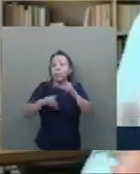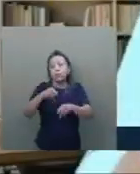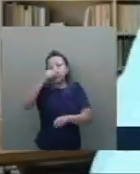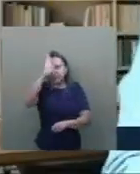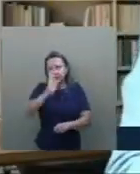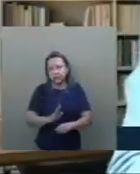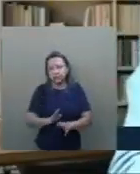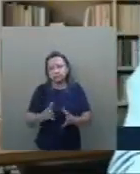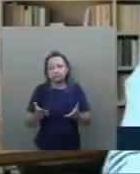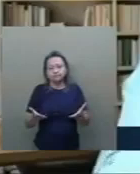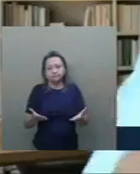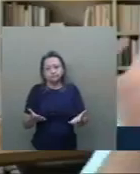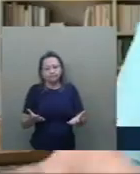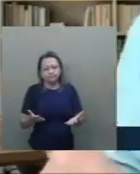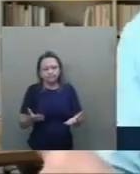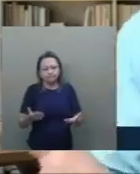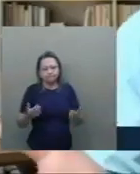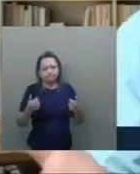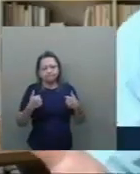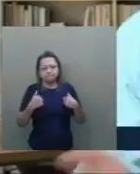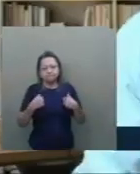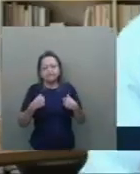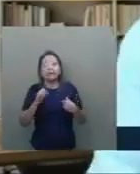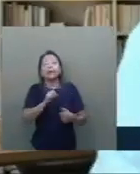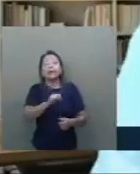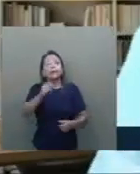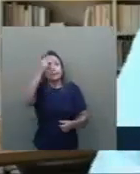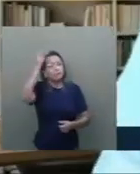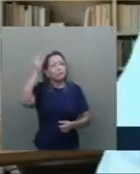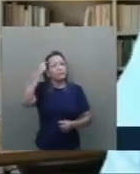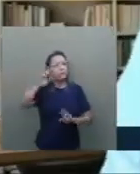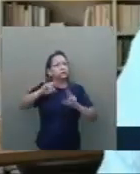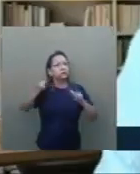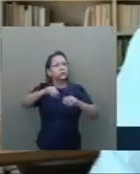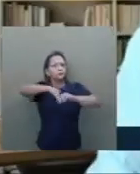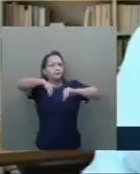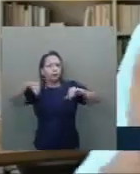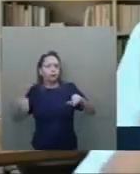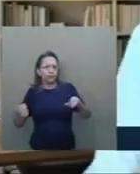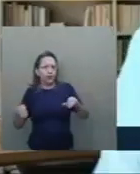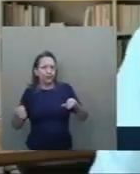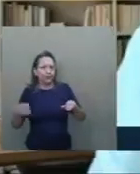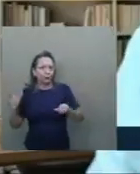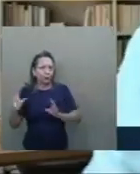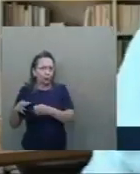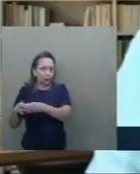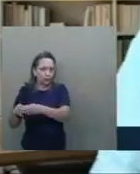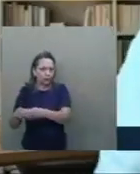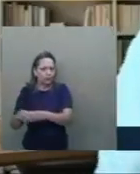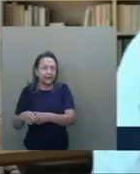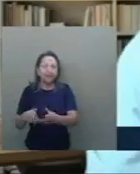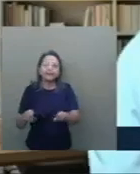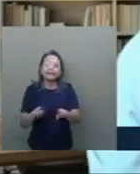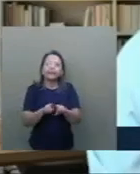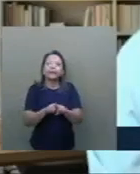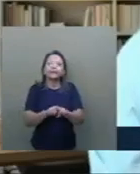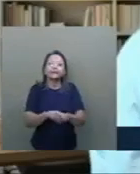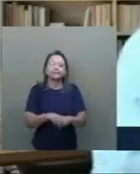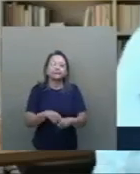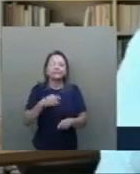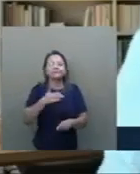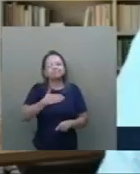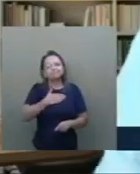com todo o direito de quem pensava diferente ter outra posição. Não posso deixar de lembrar aqui do meu